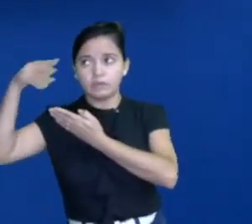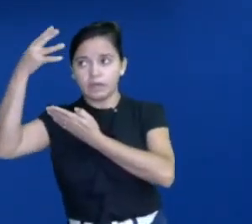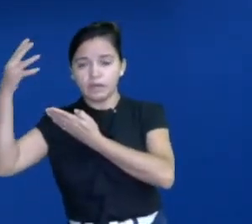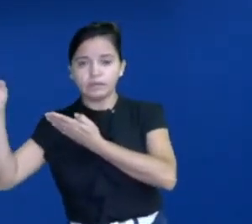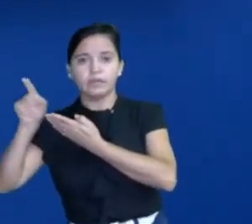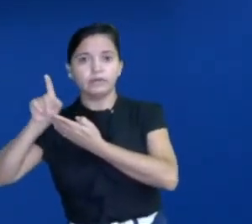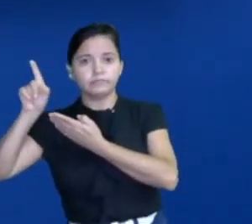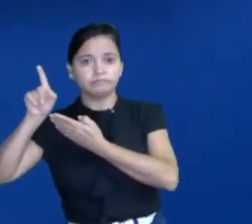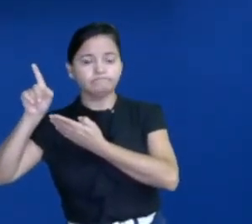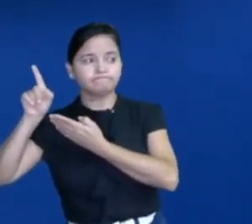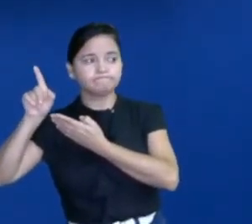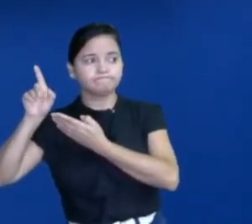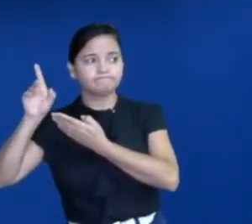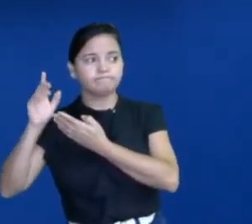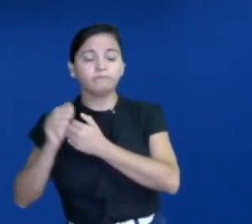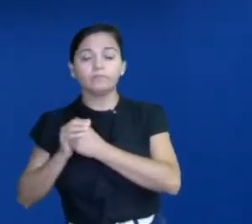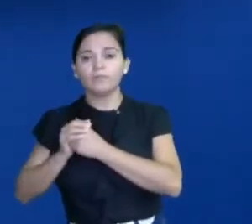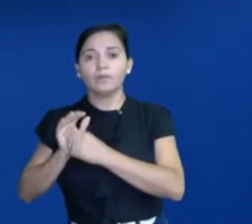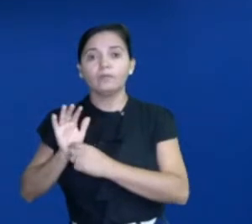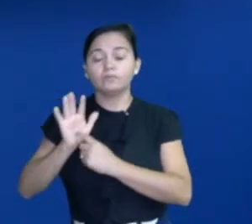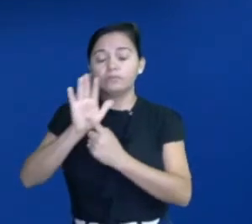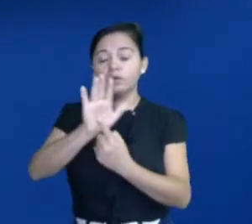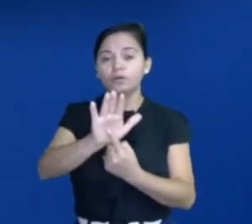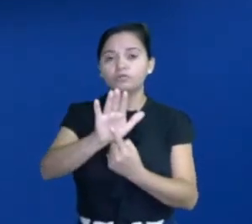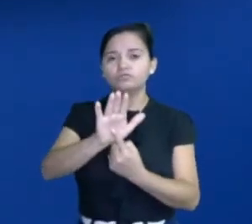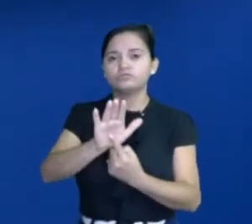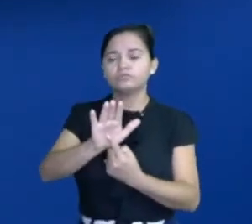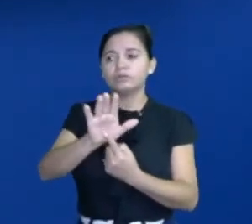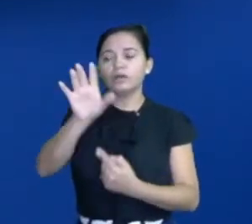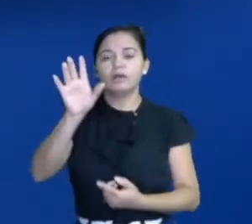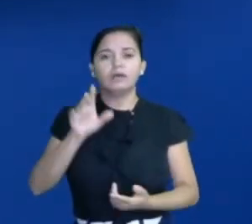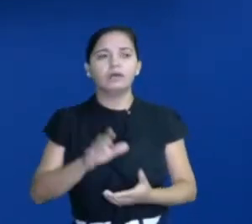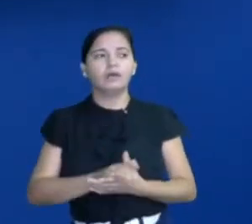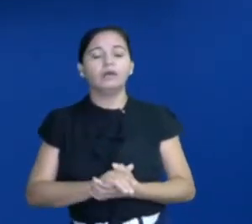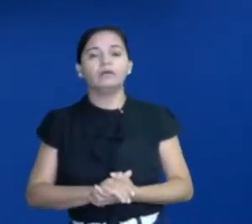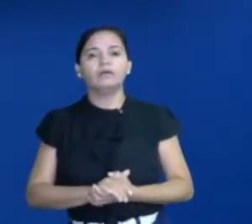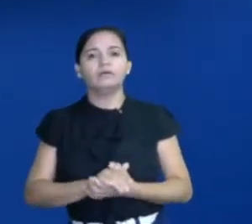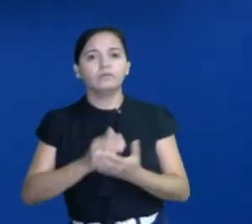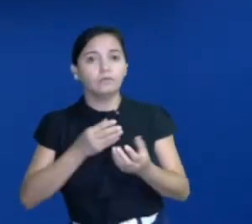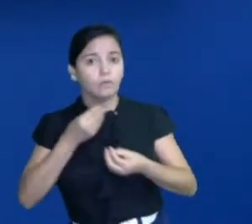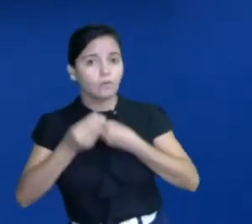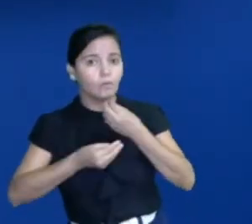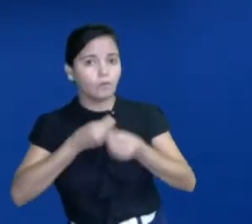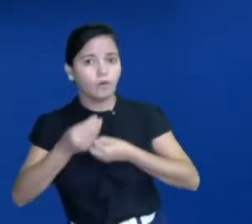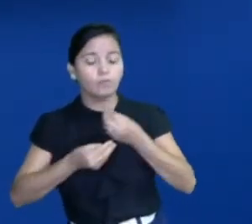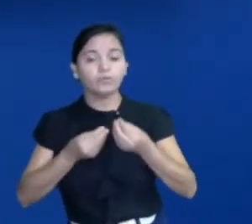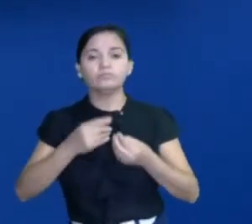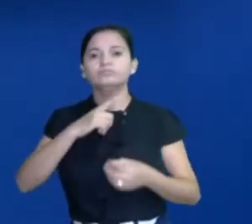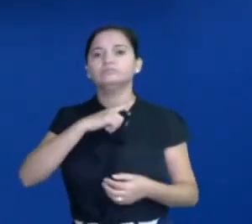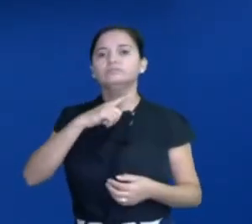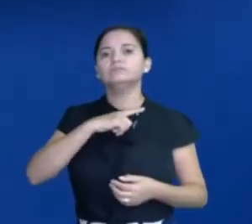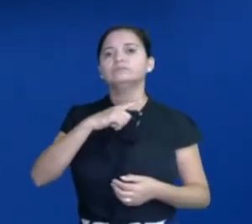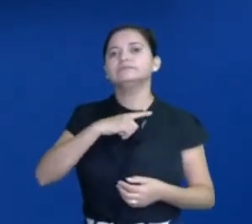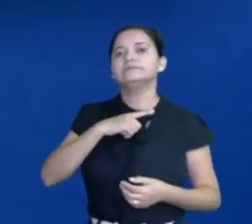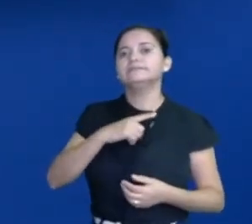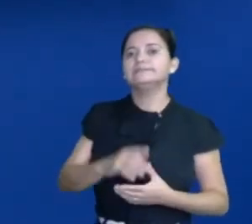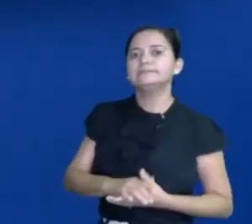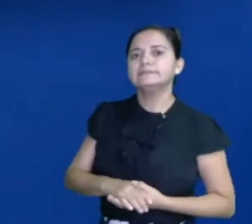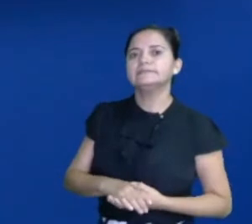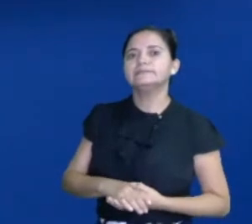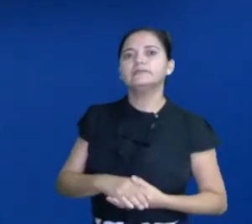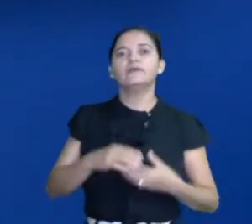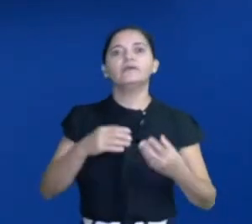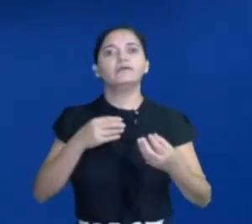papel de apresentar os fatos a partir da visão